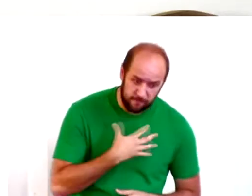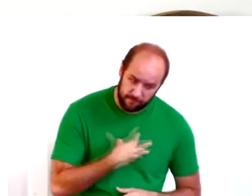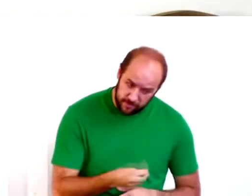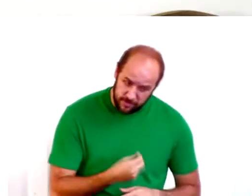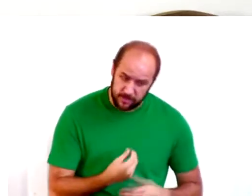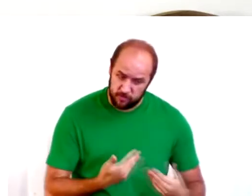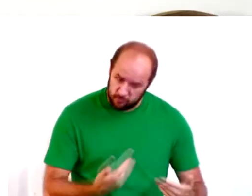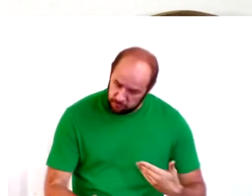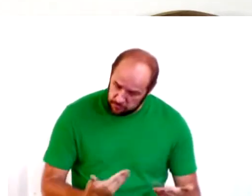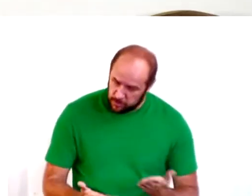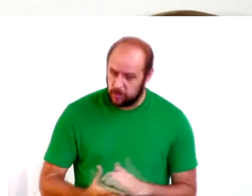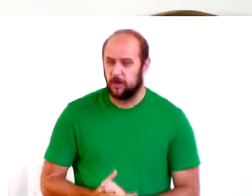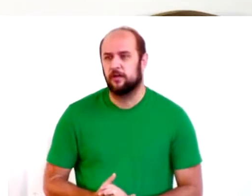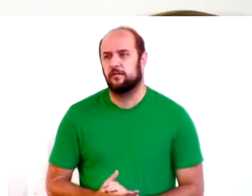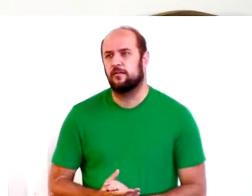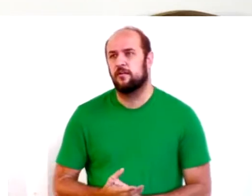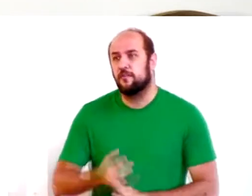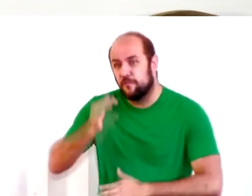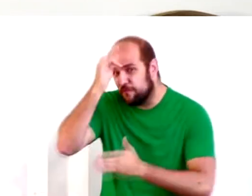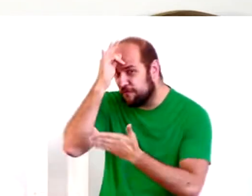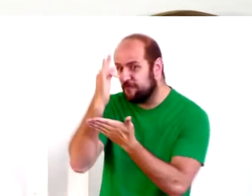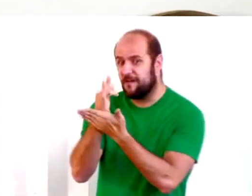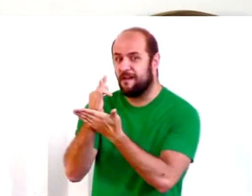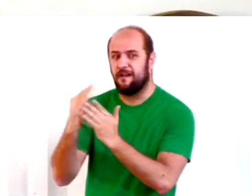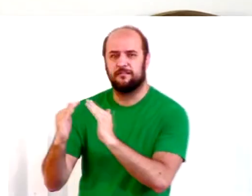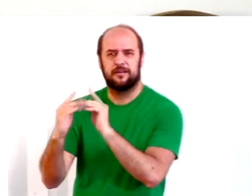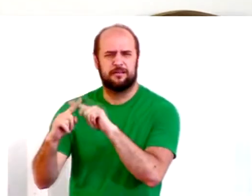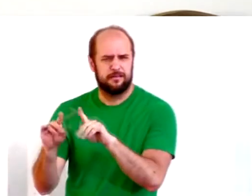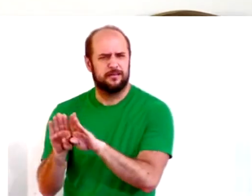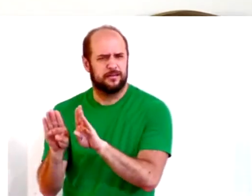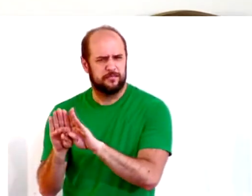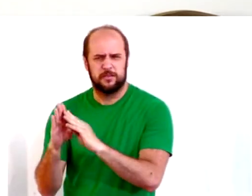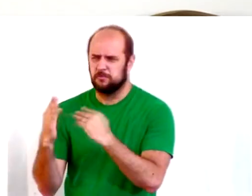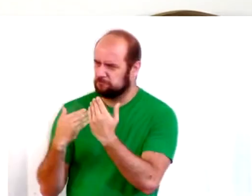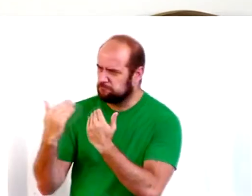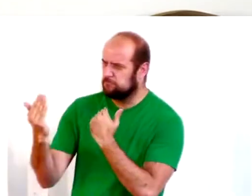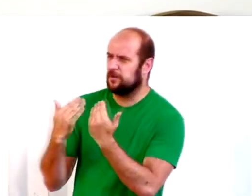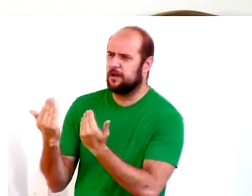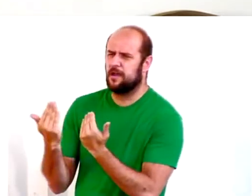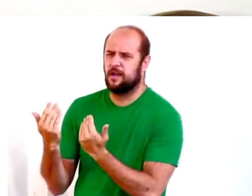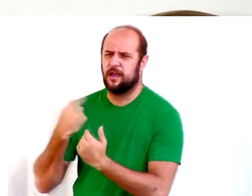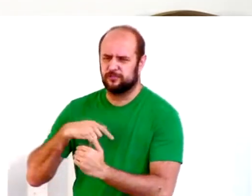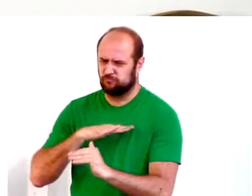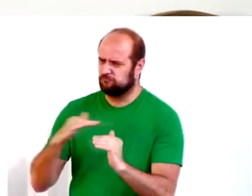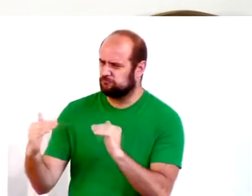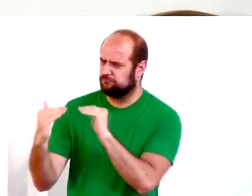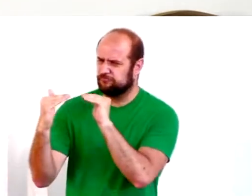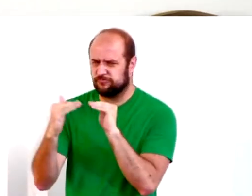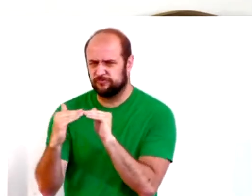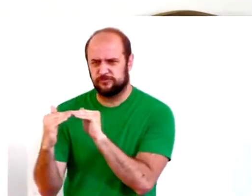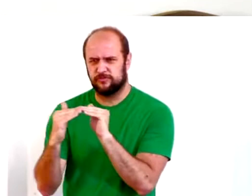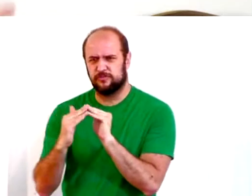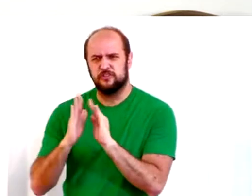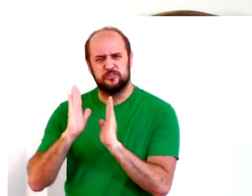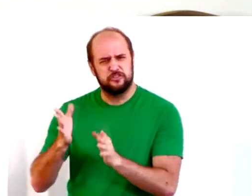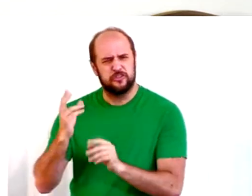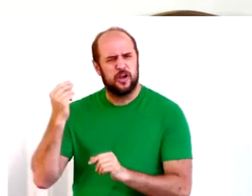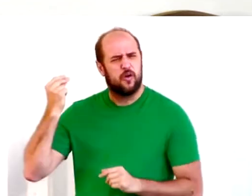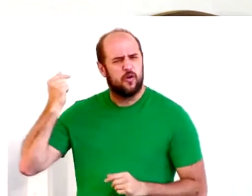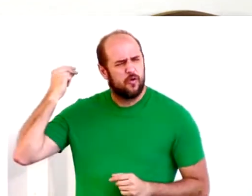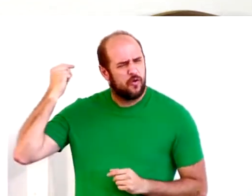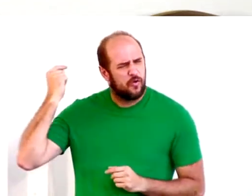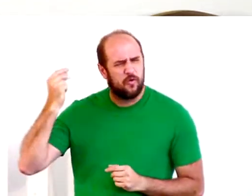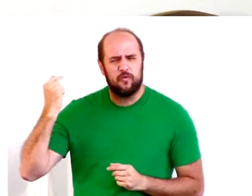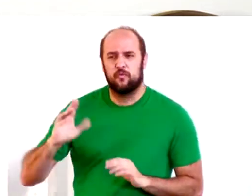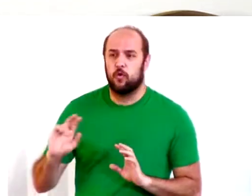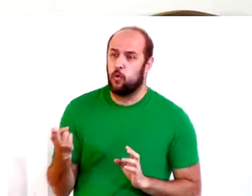filhos, acordos com a fé, com a igreja que fazemos parte, ou que estamos caminhando há muito tempo, ou que